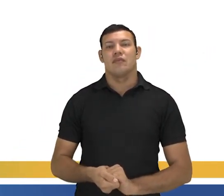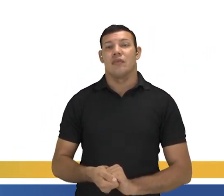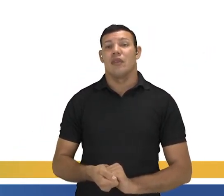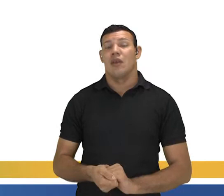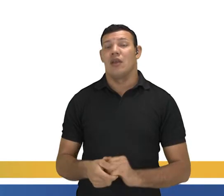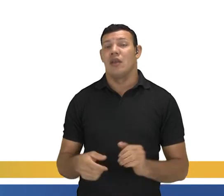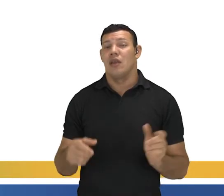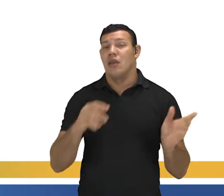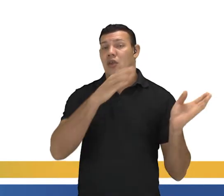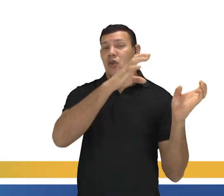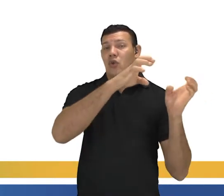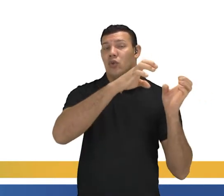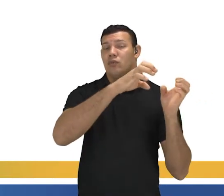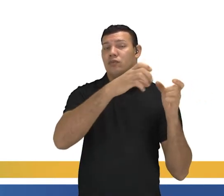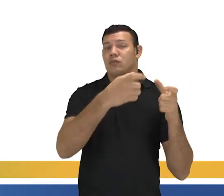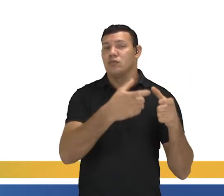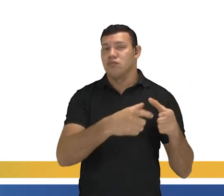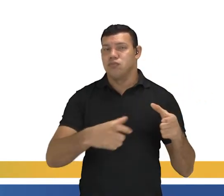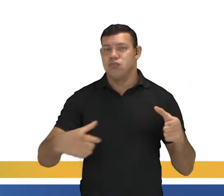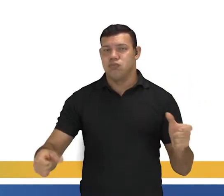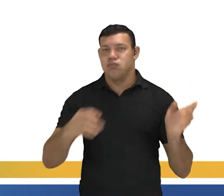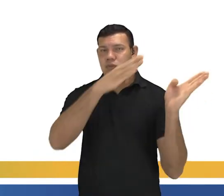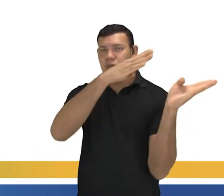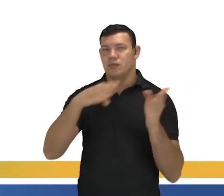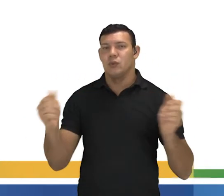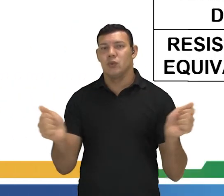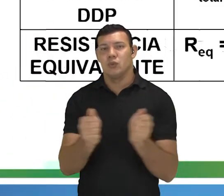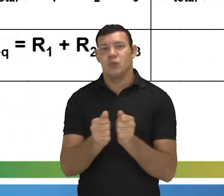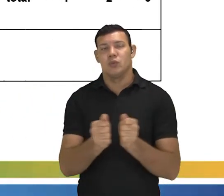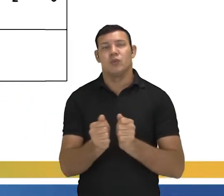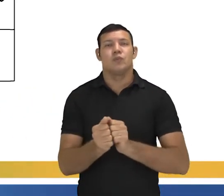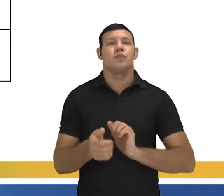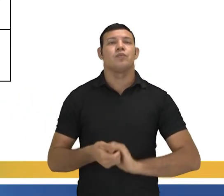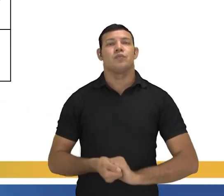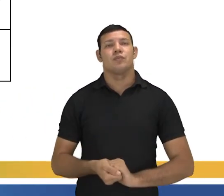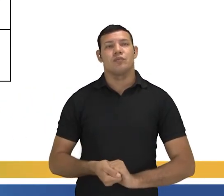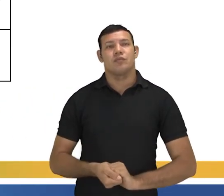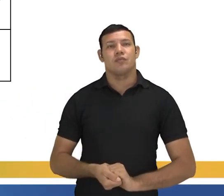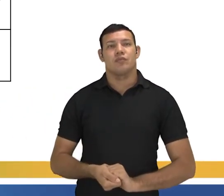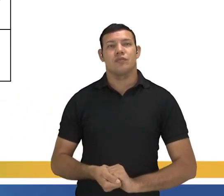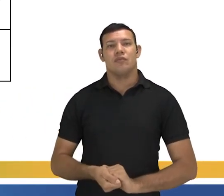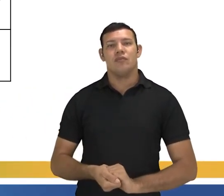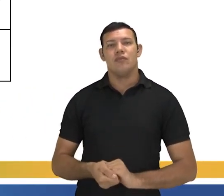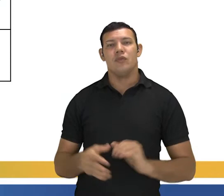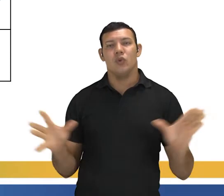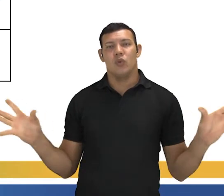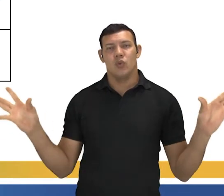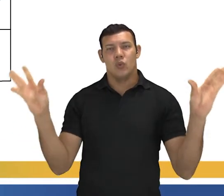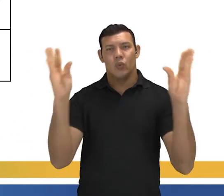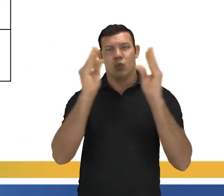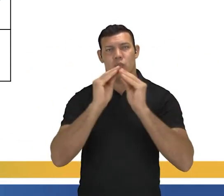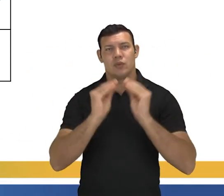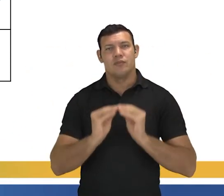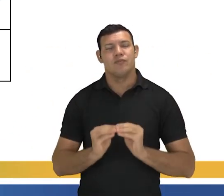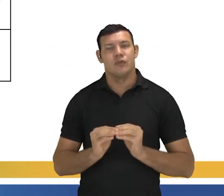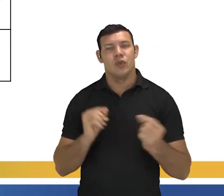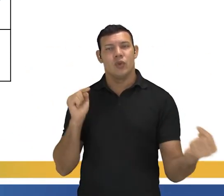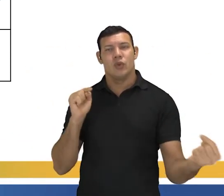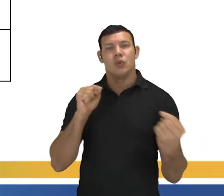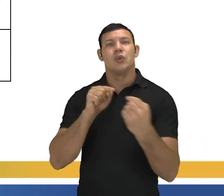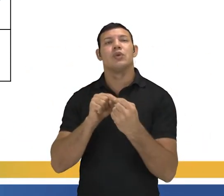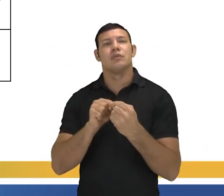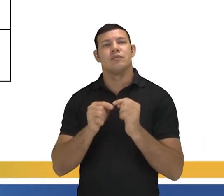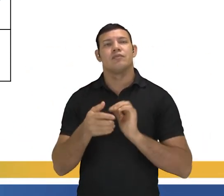associação mista no slide aqui que está sendo mostrado para vocês. Resumindo então essa parte de associação em